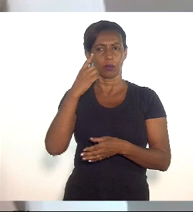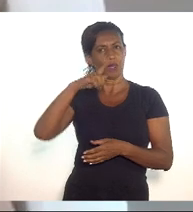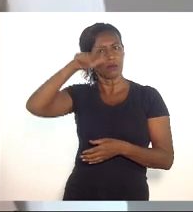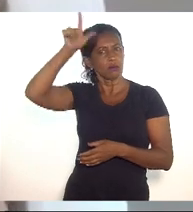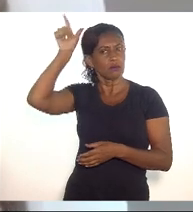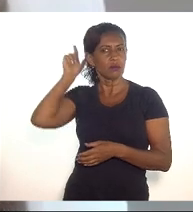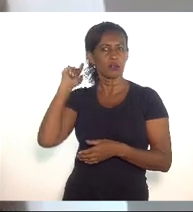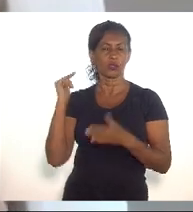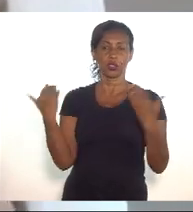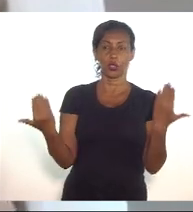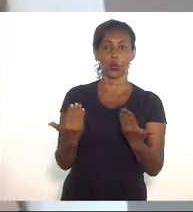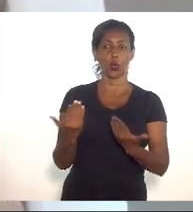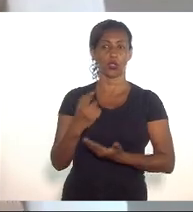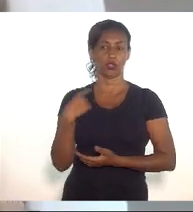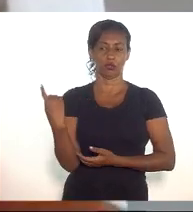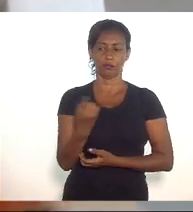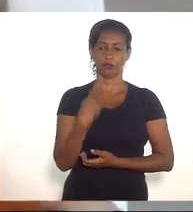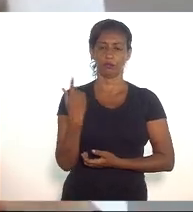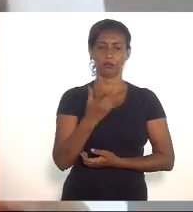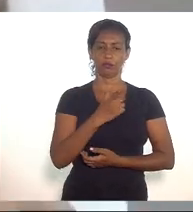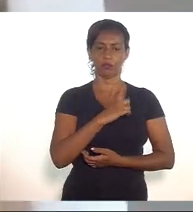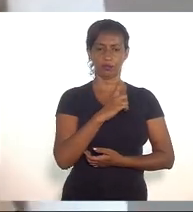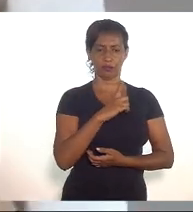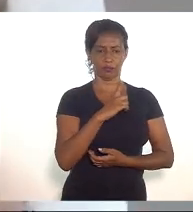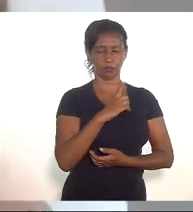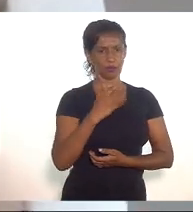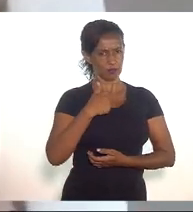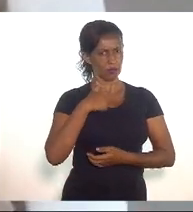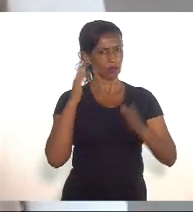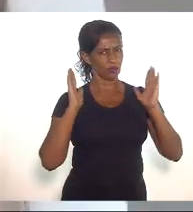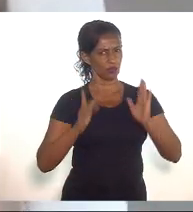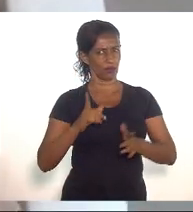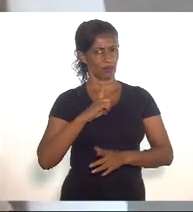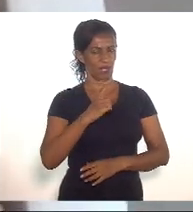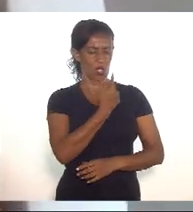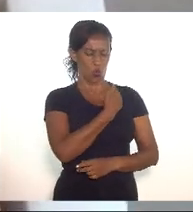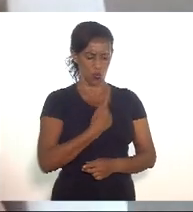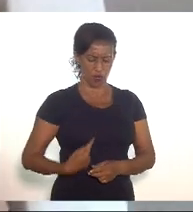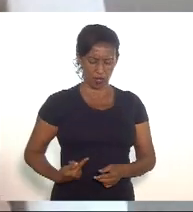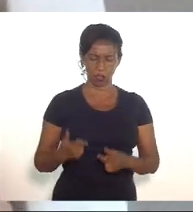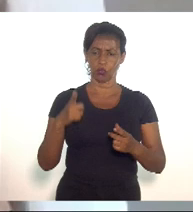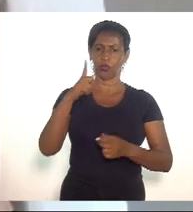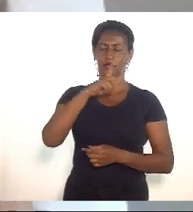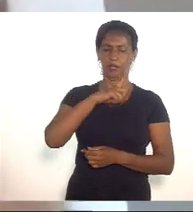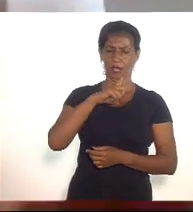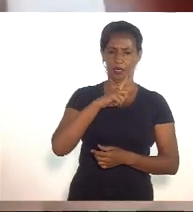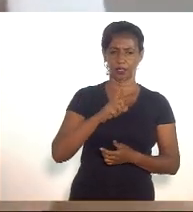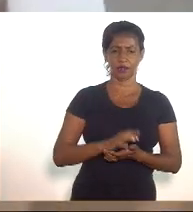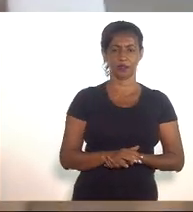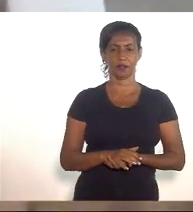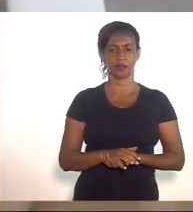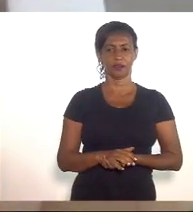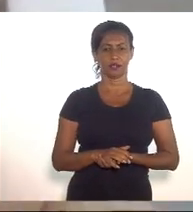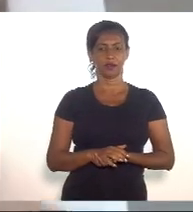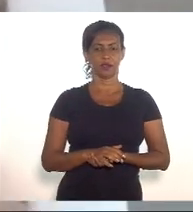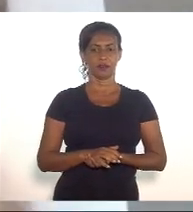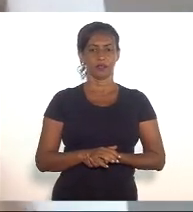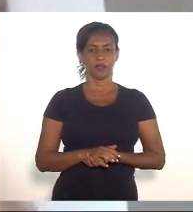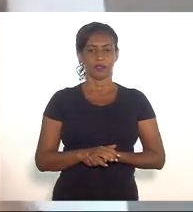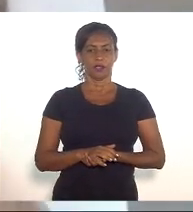que hoje nós temos, hoje eu já tenho, o governador já tem um